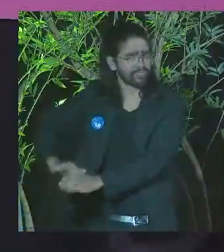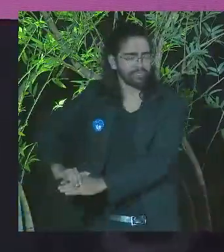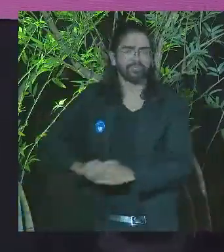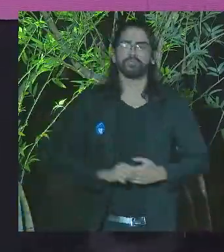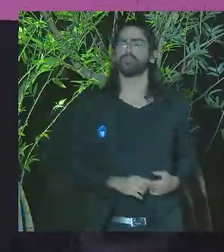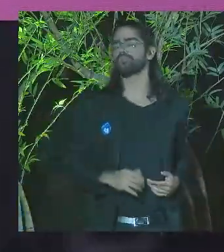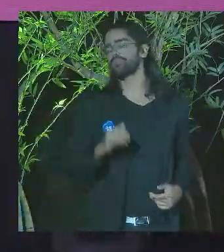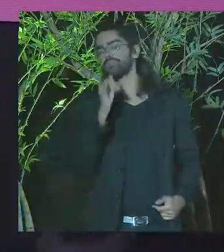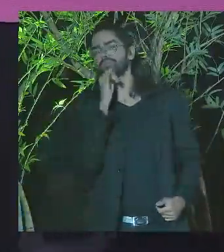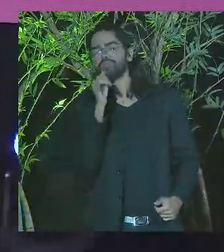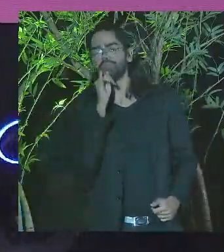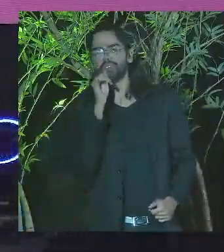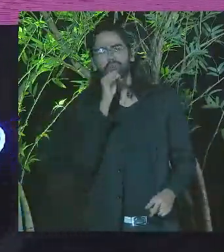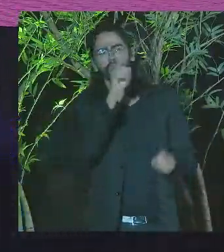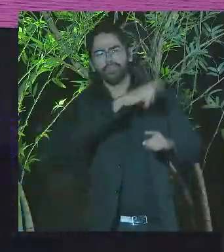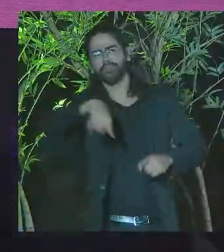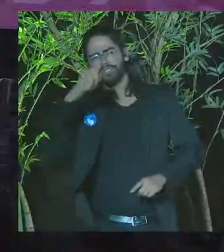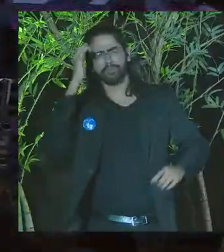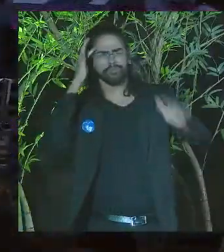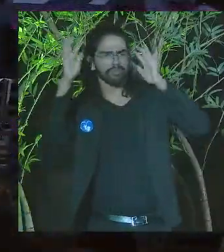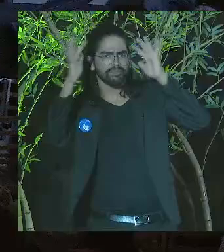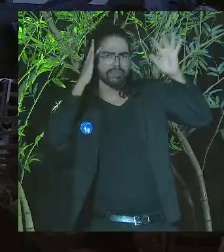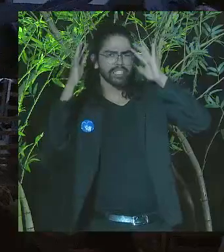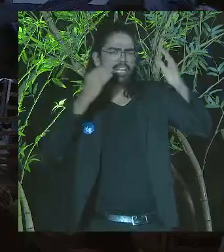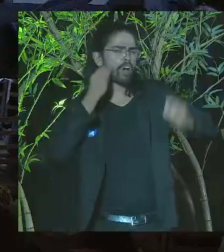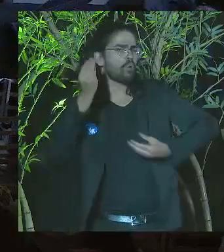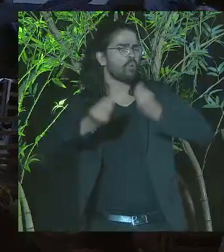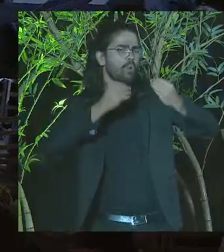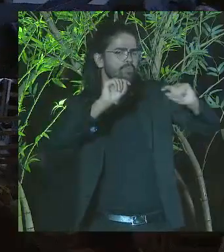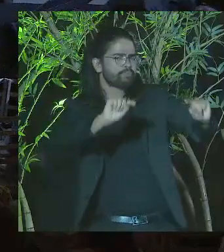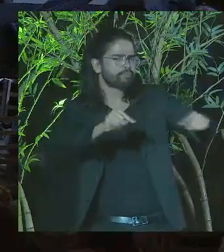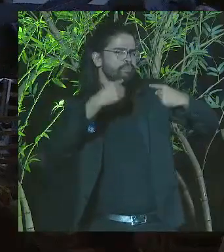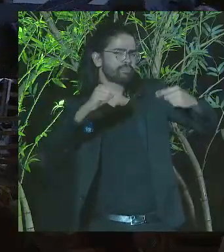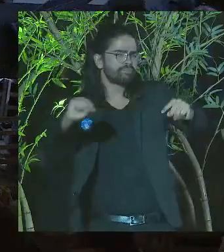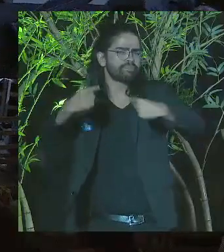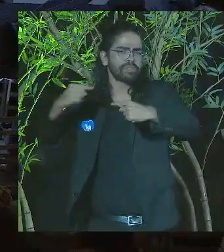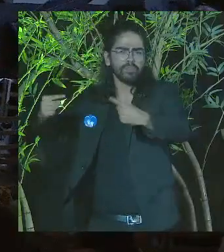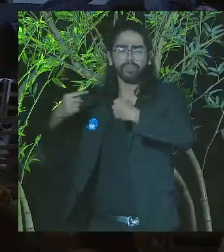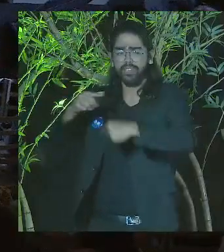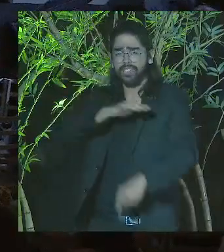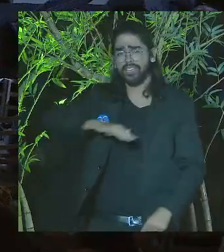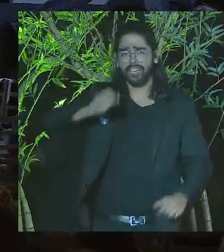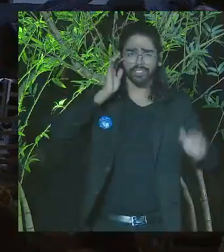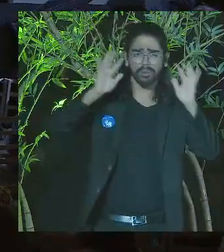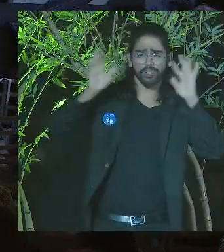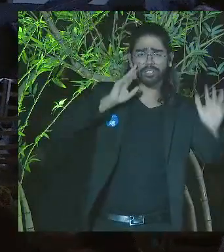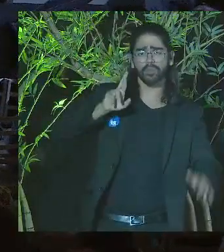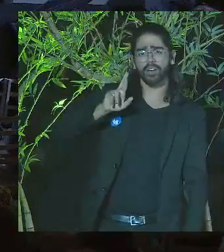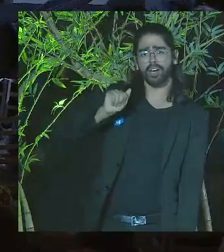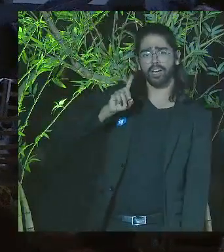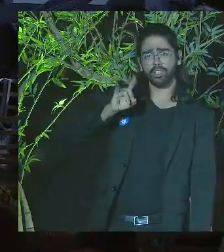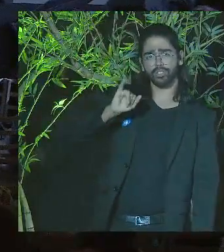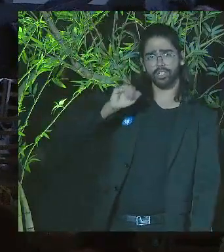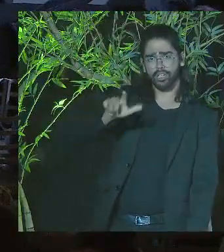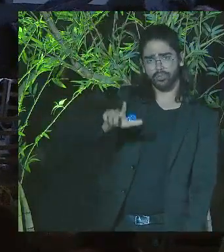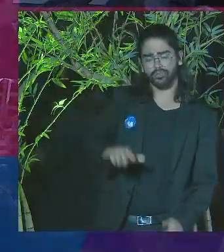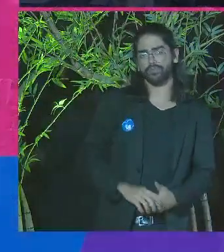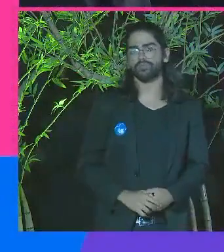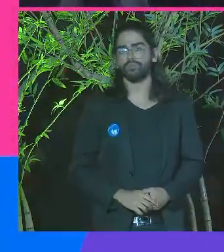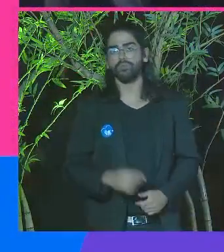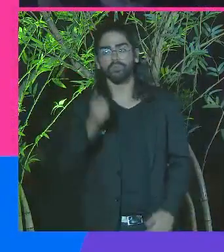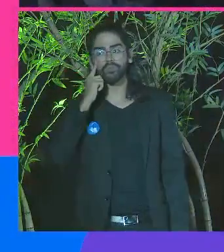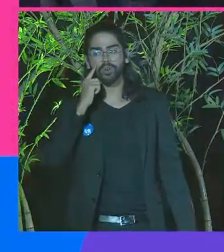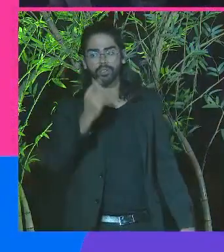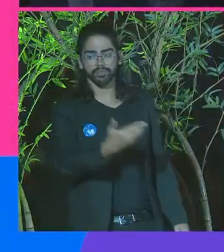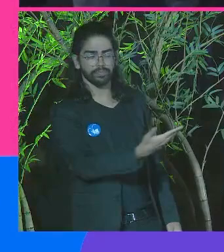vocês, para ver o quanto que vocês estão se exercitando no lugar da imaginação radical. Vocês devem ter visto